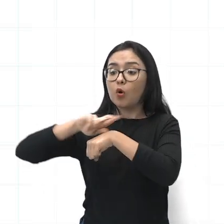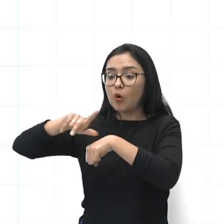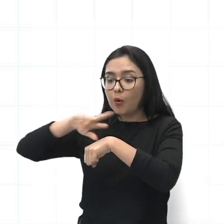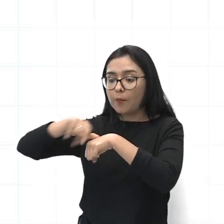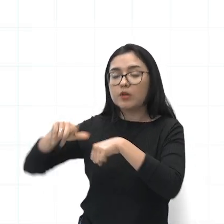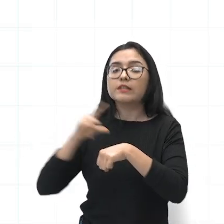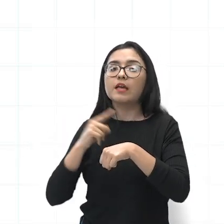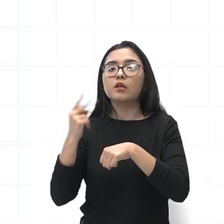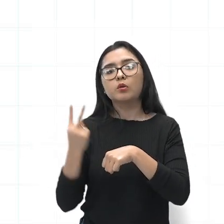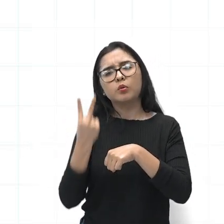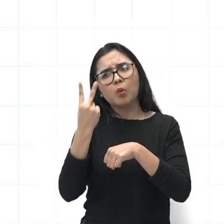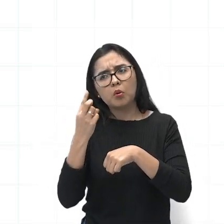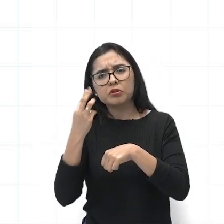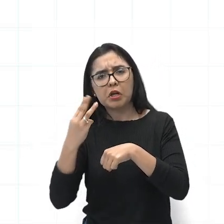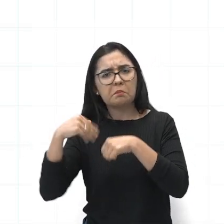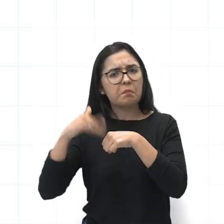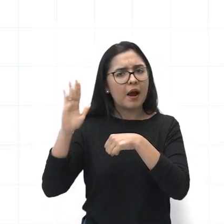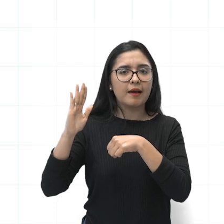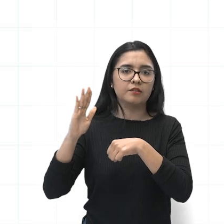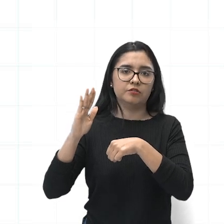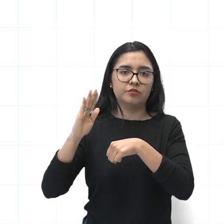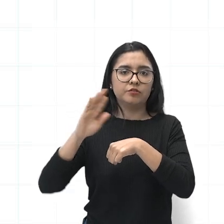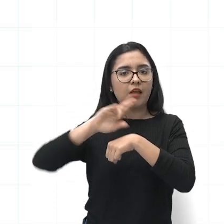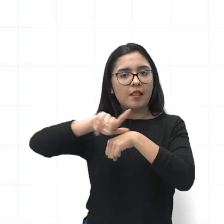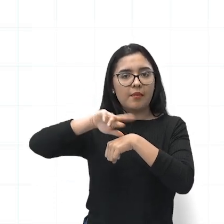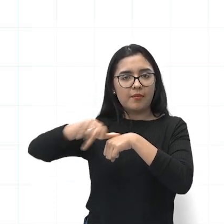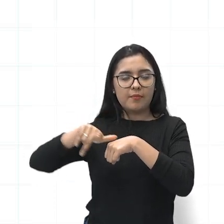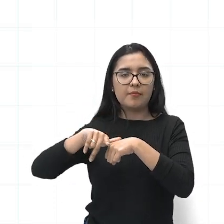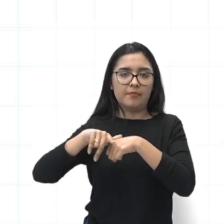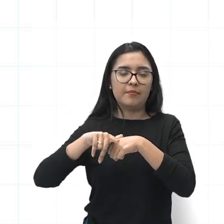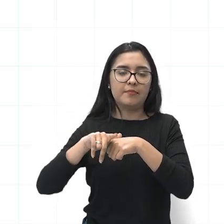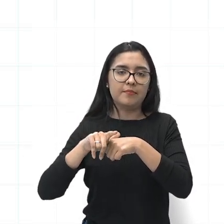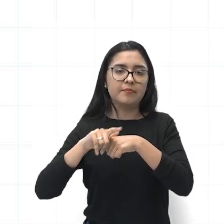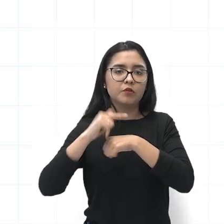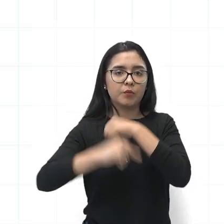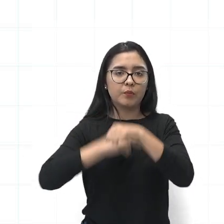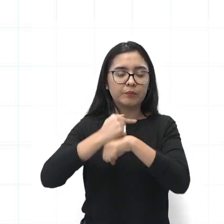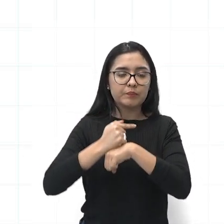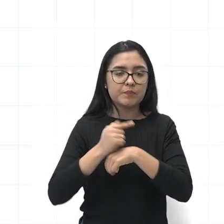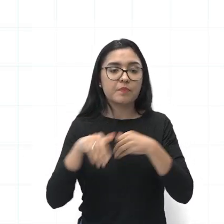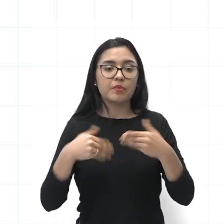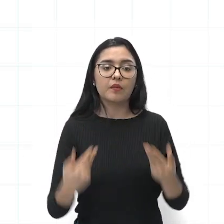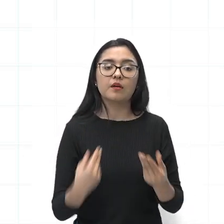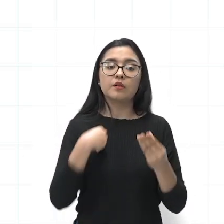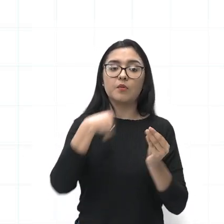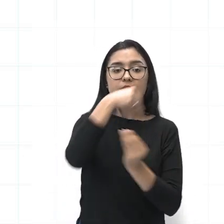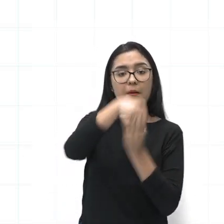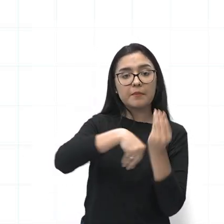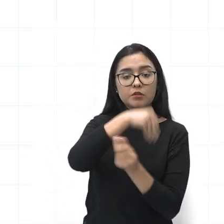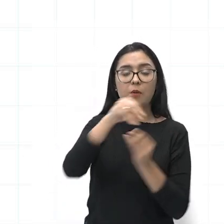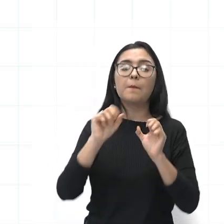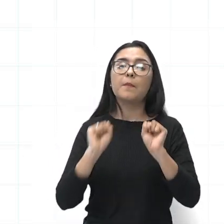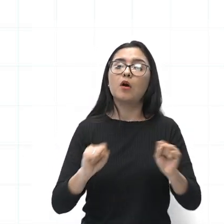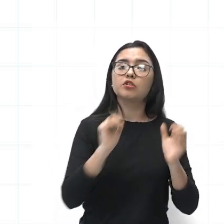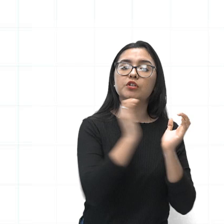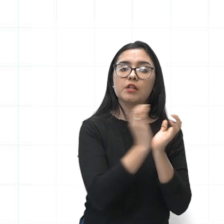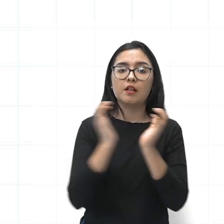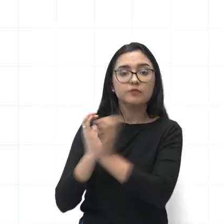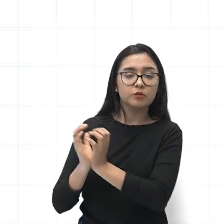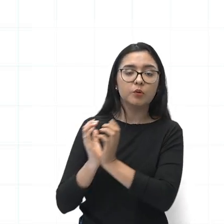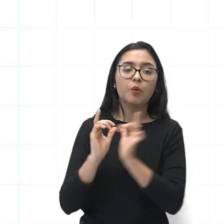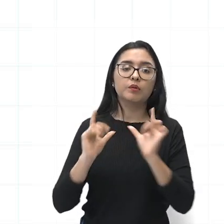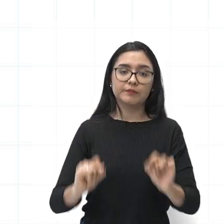vai mais de um elemento, certo? E essas misturas podem ser classificadas